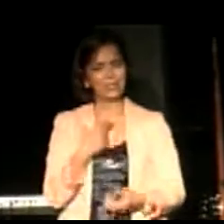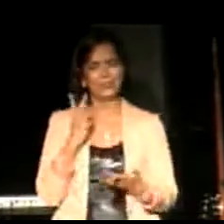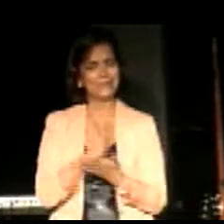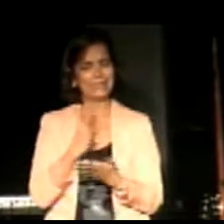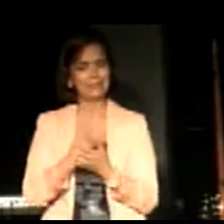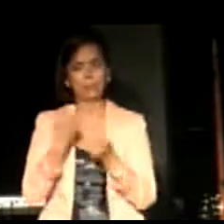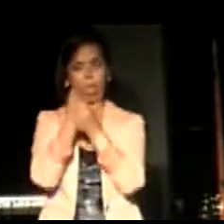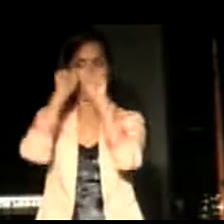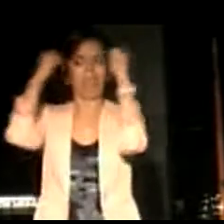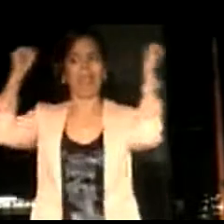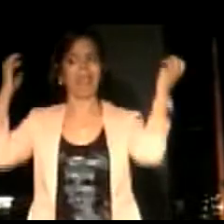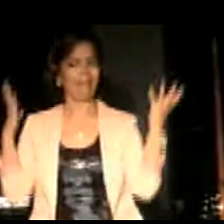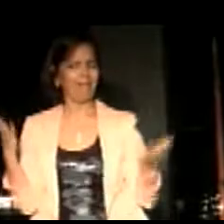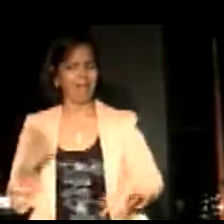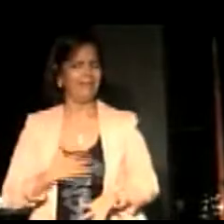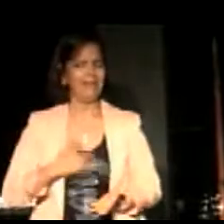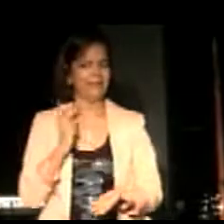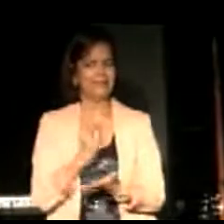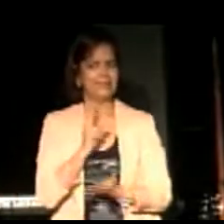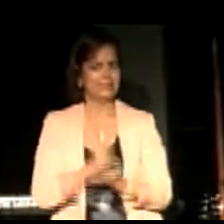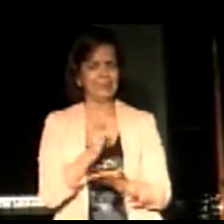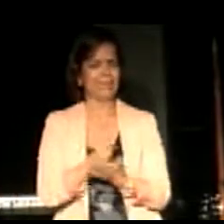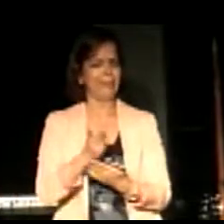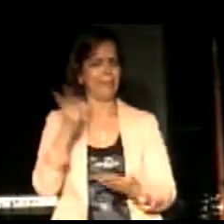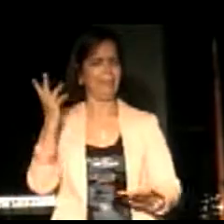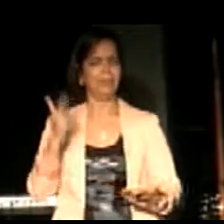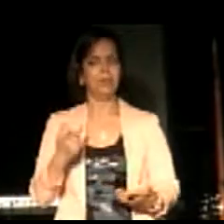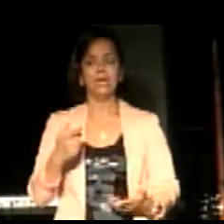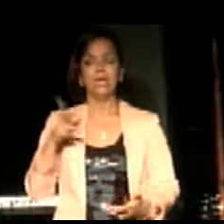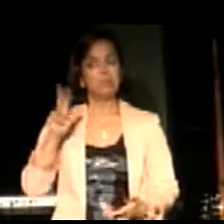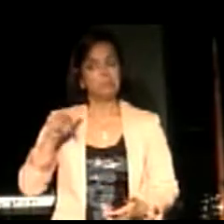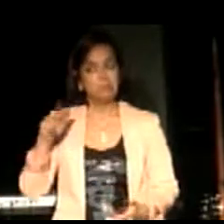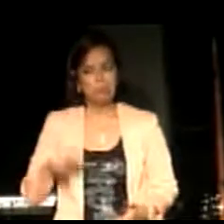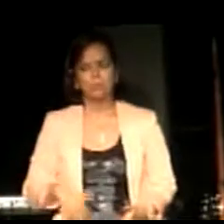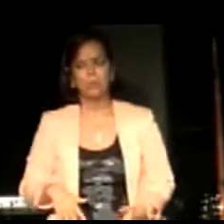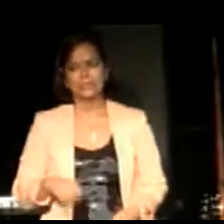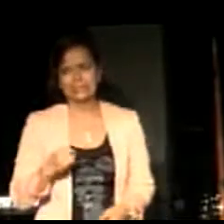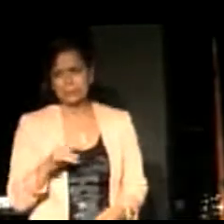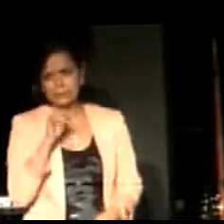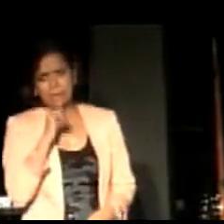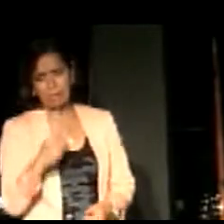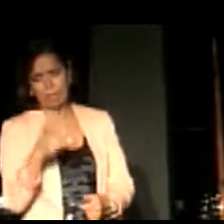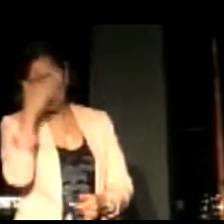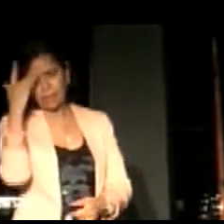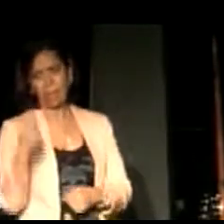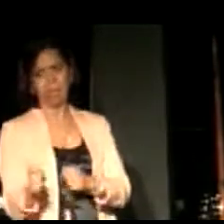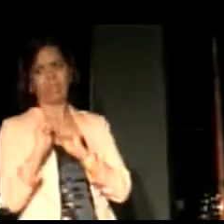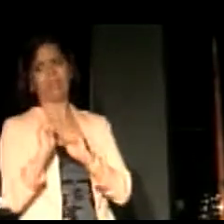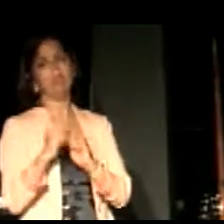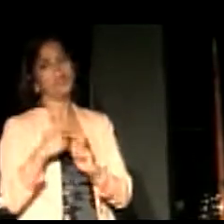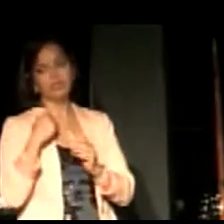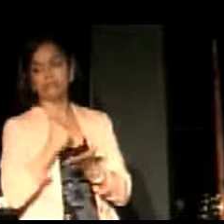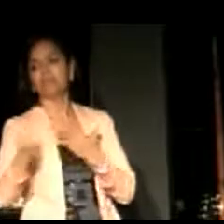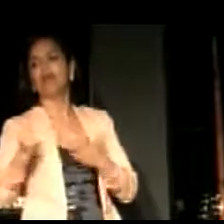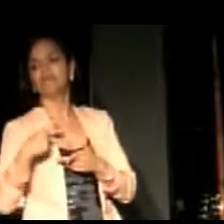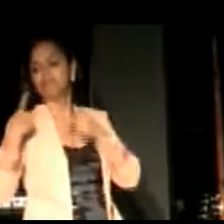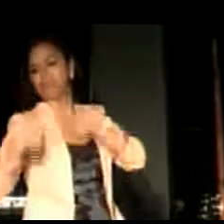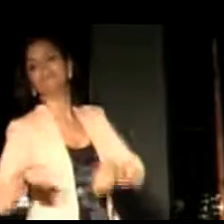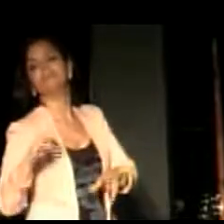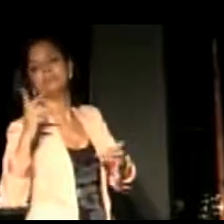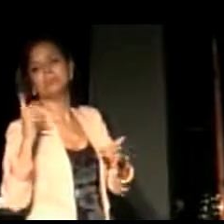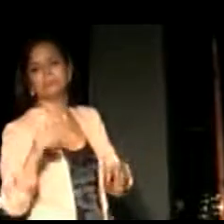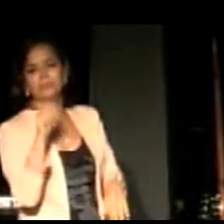sou explosivo, eu sou daquele tipo que não leva desaforo para casa. Ah, eu, outro dia,